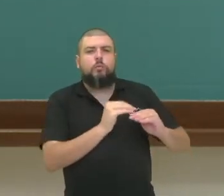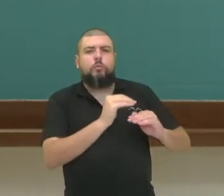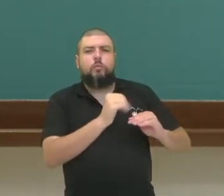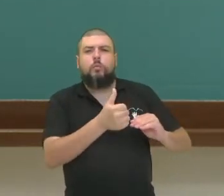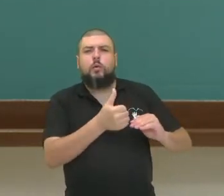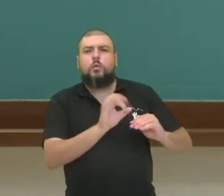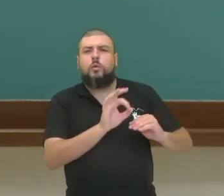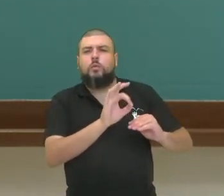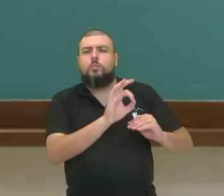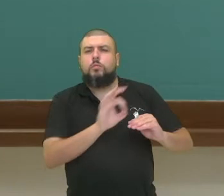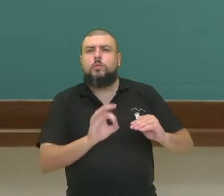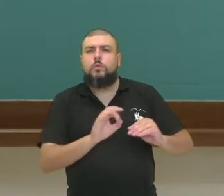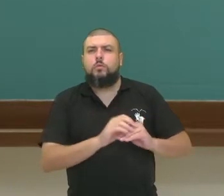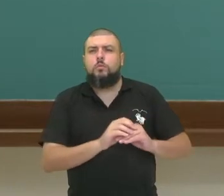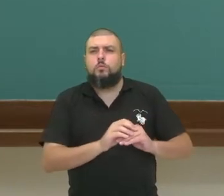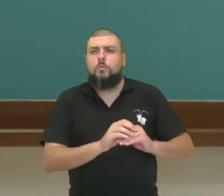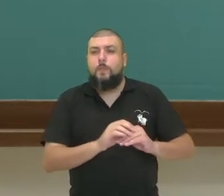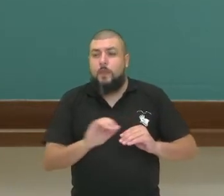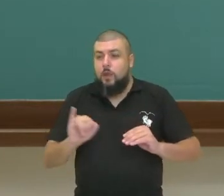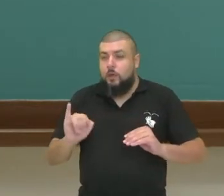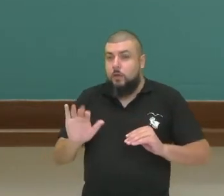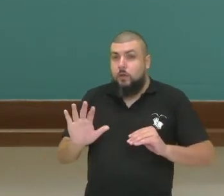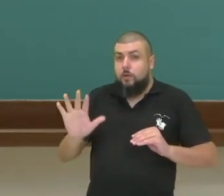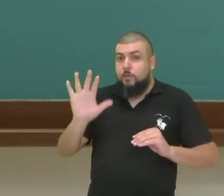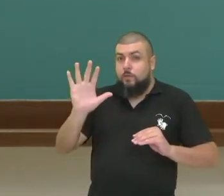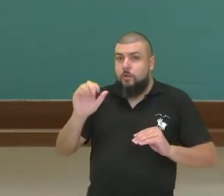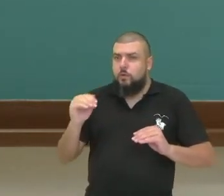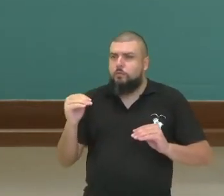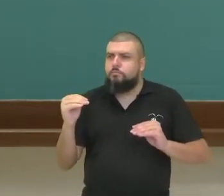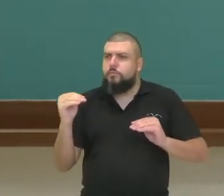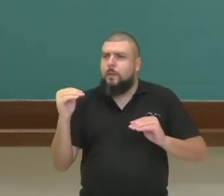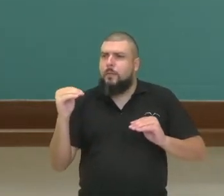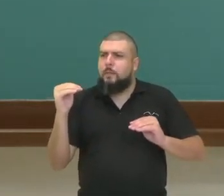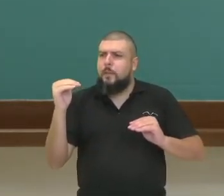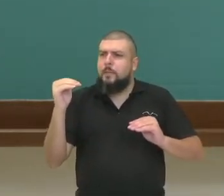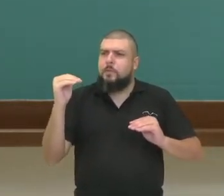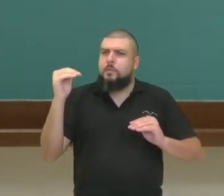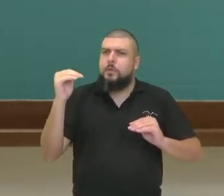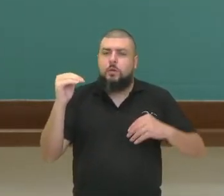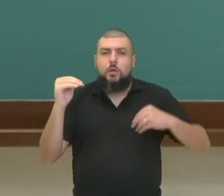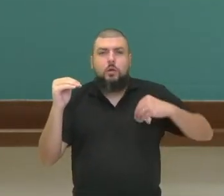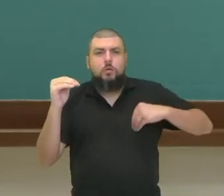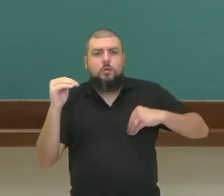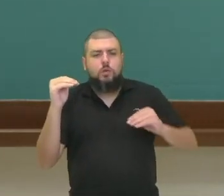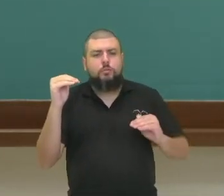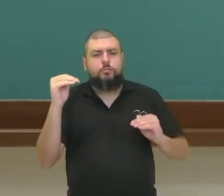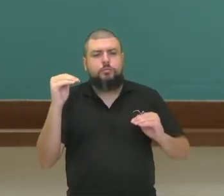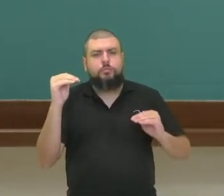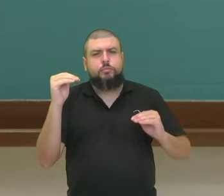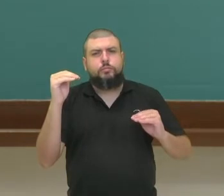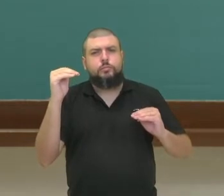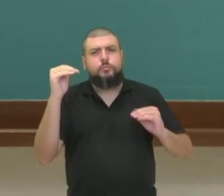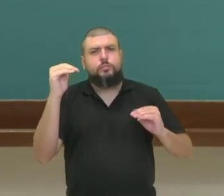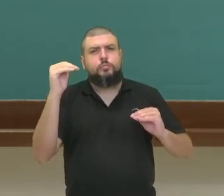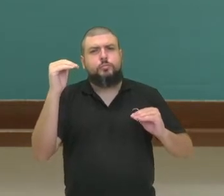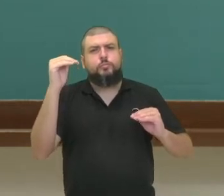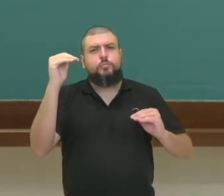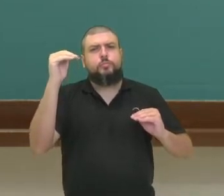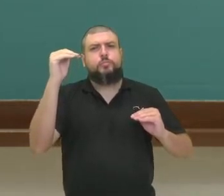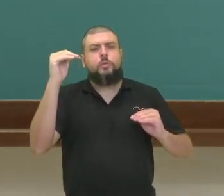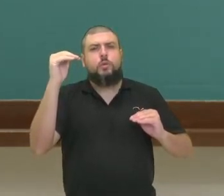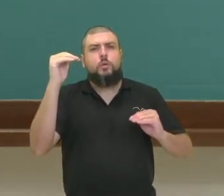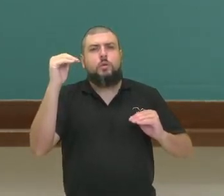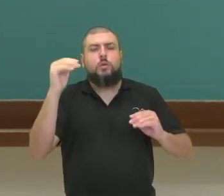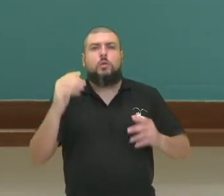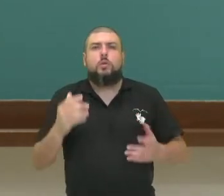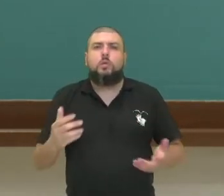tempo, progressivamente, você ia corroendo o salário do trabalhador, diminuindo seu poder de compra, mas também deixando ele mais barato para